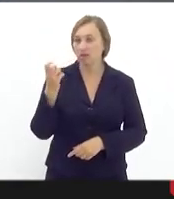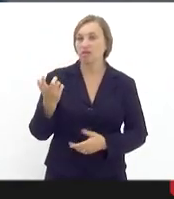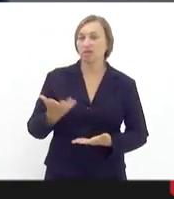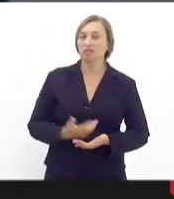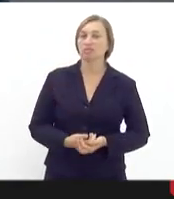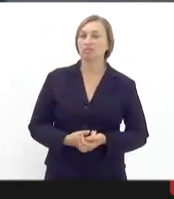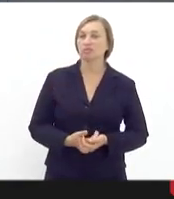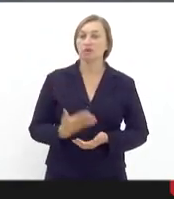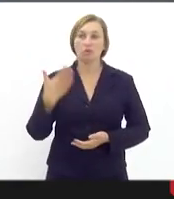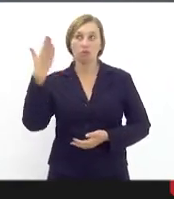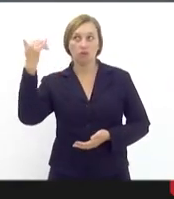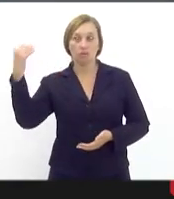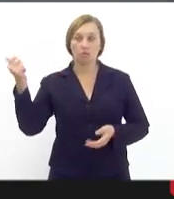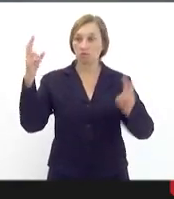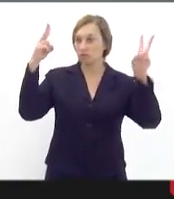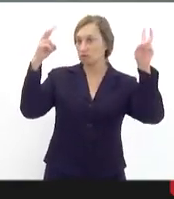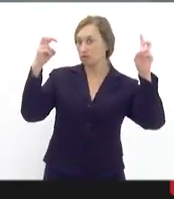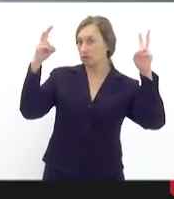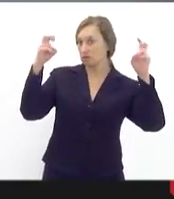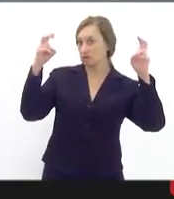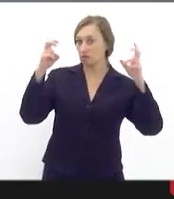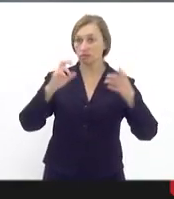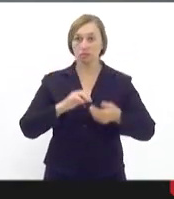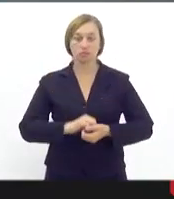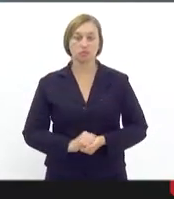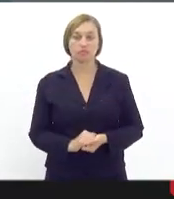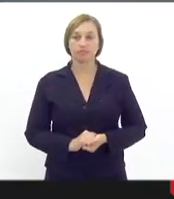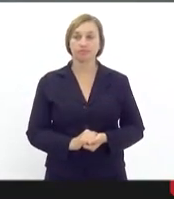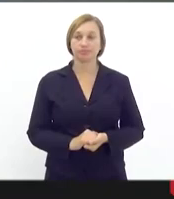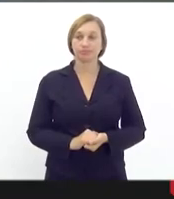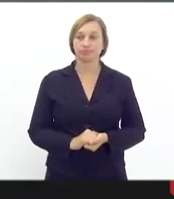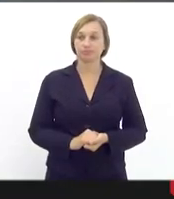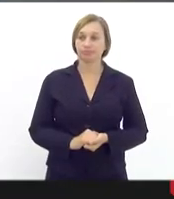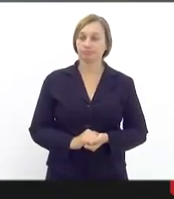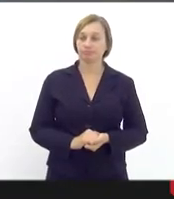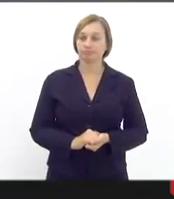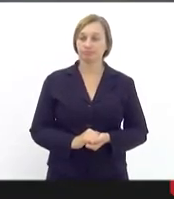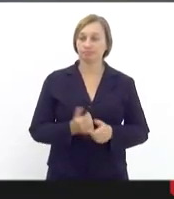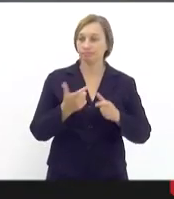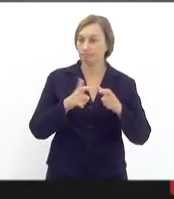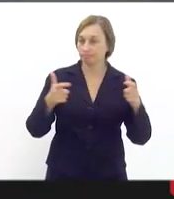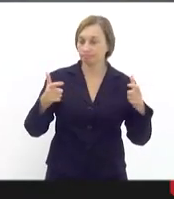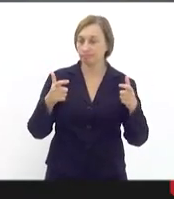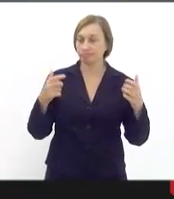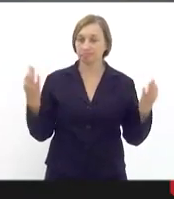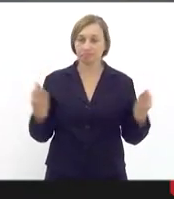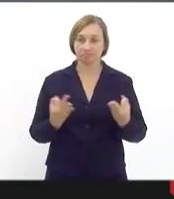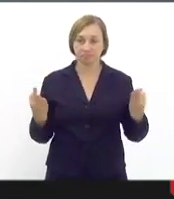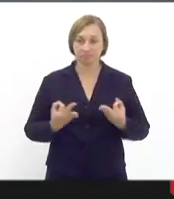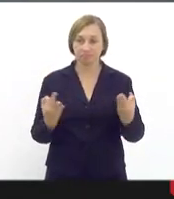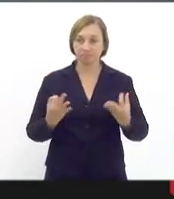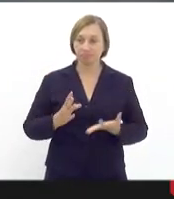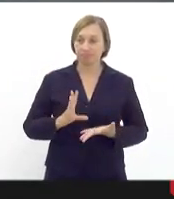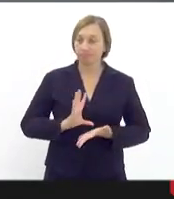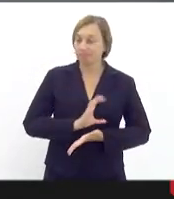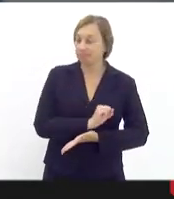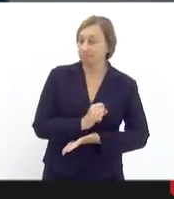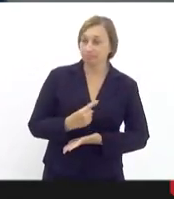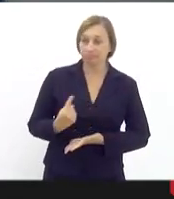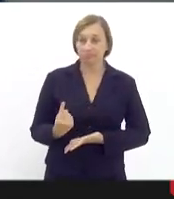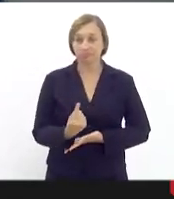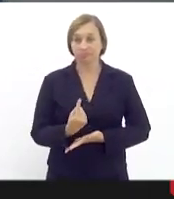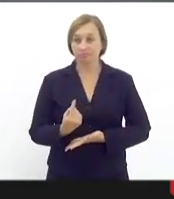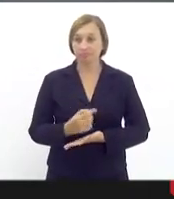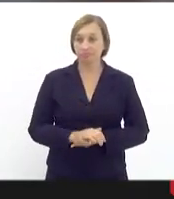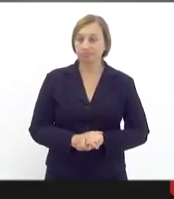craque desse assunto, fez uma exposição completamente brilhante, nos apaixonou a todos,